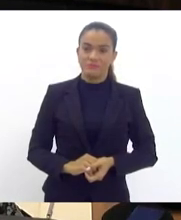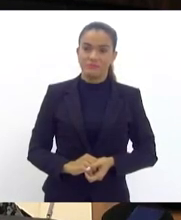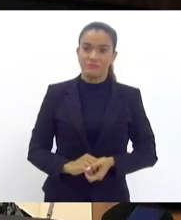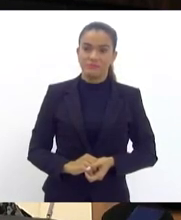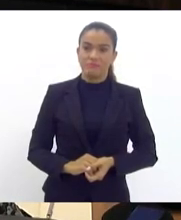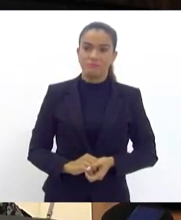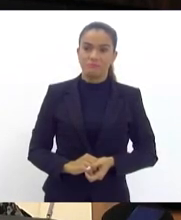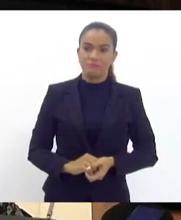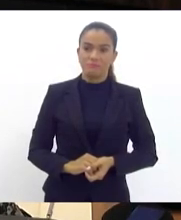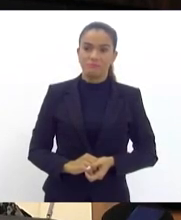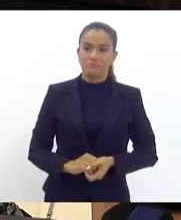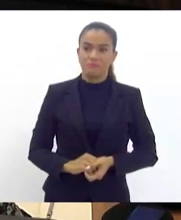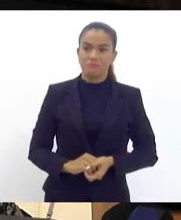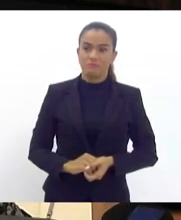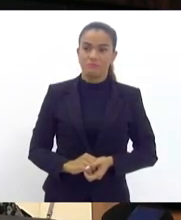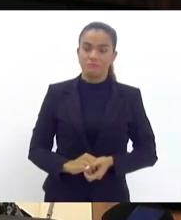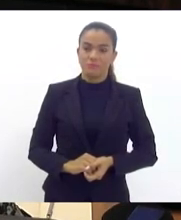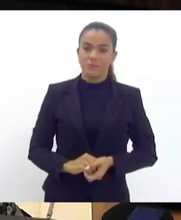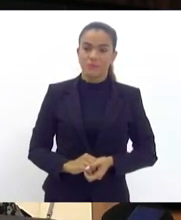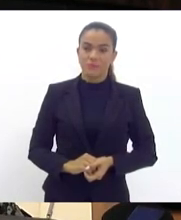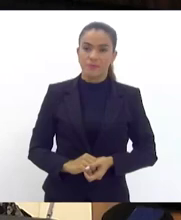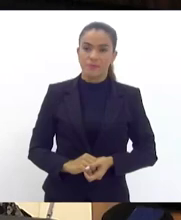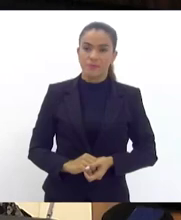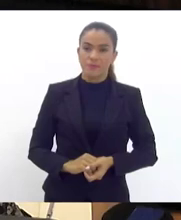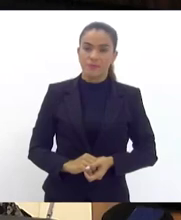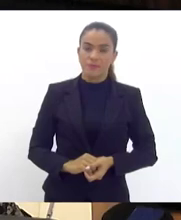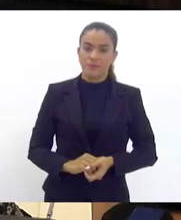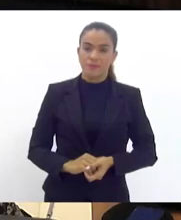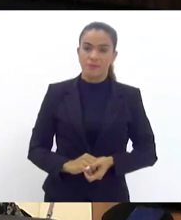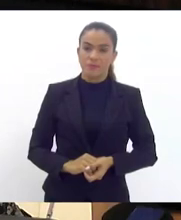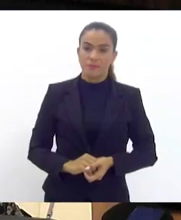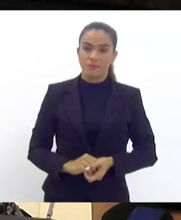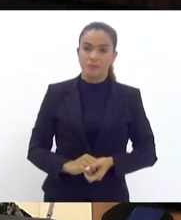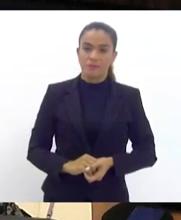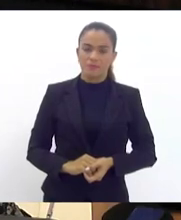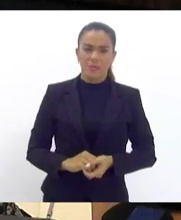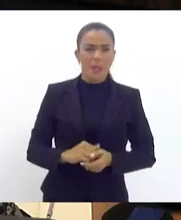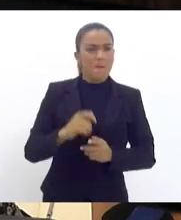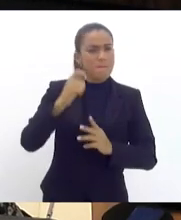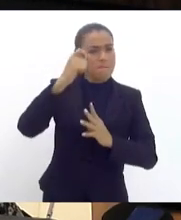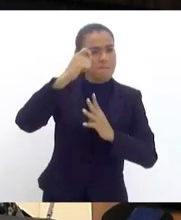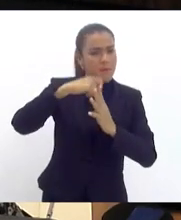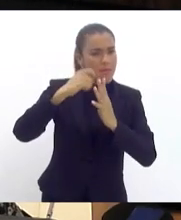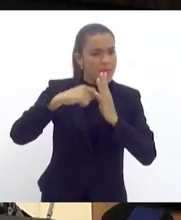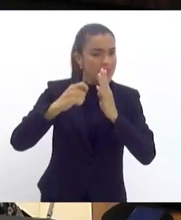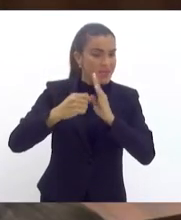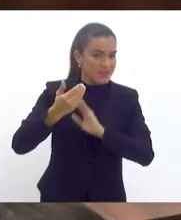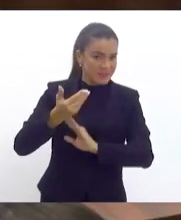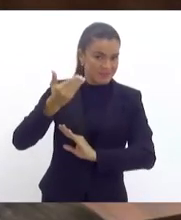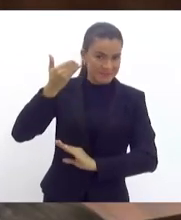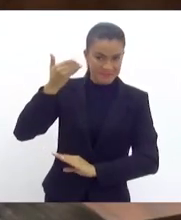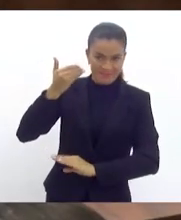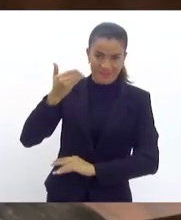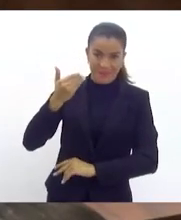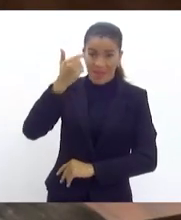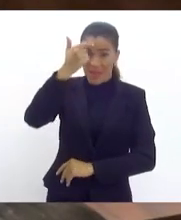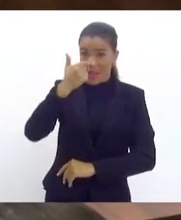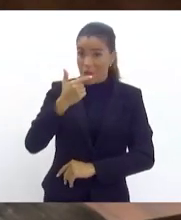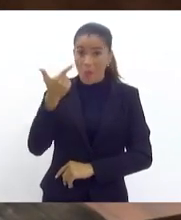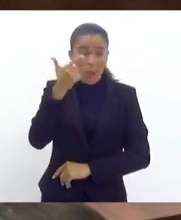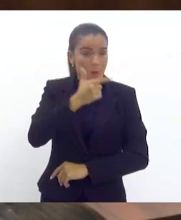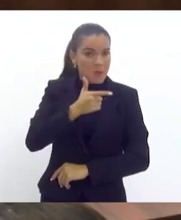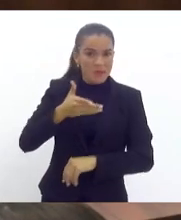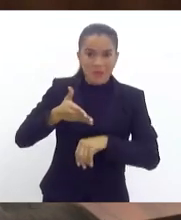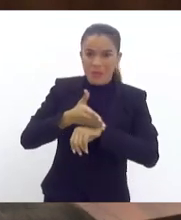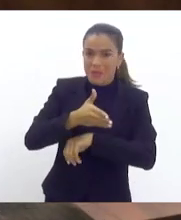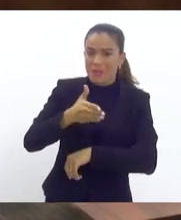vai por favor alô nesses atrás eu não pude entrar no banco Itaú